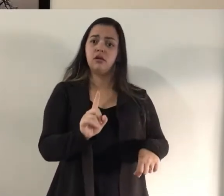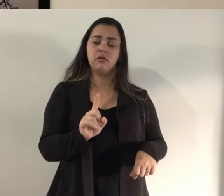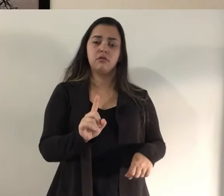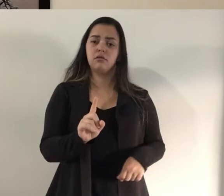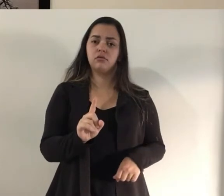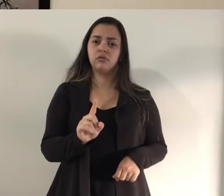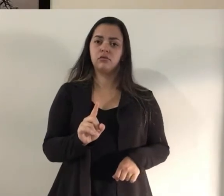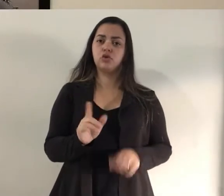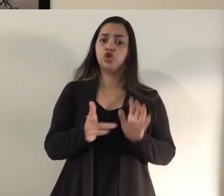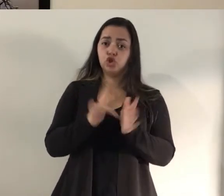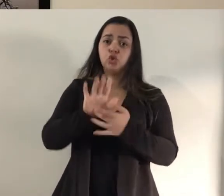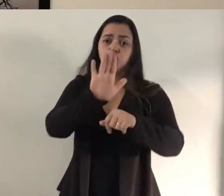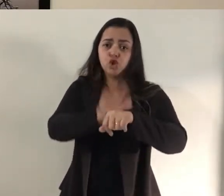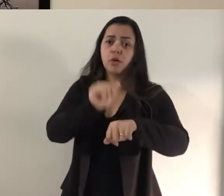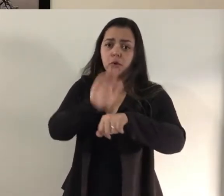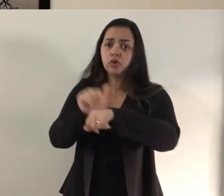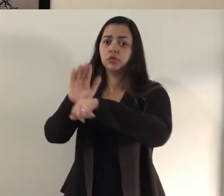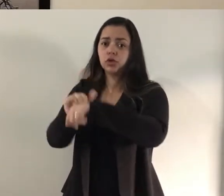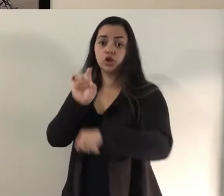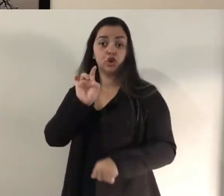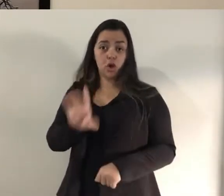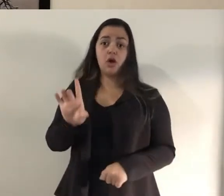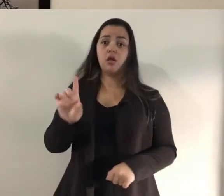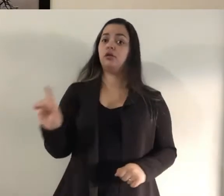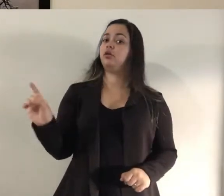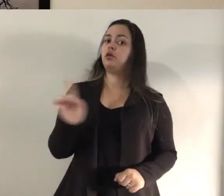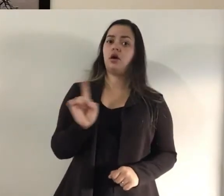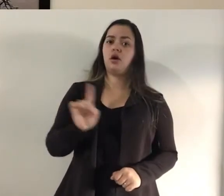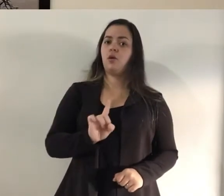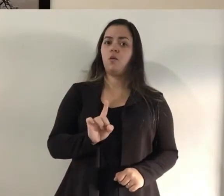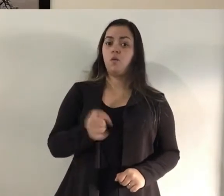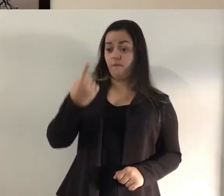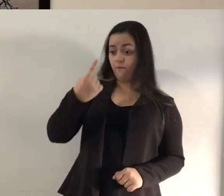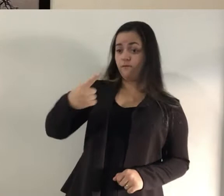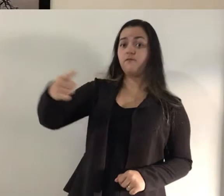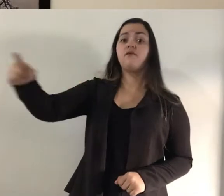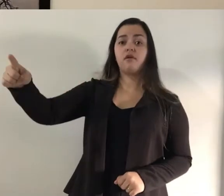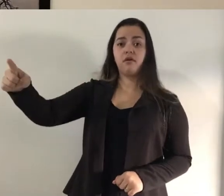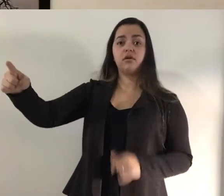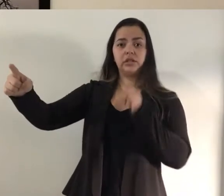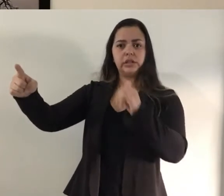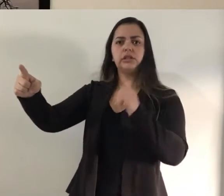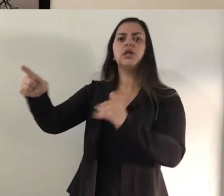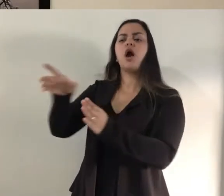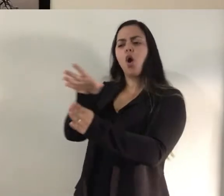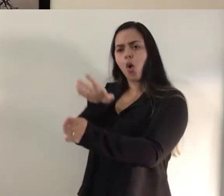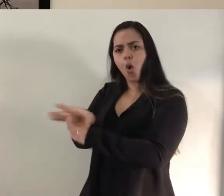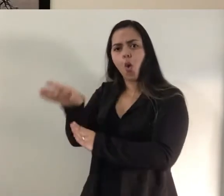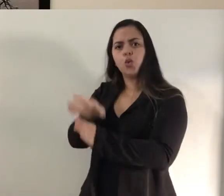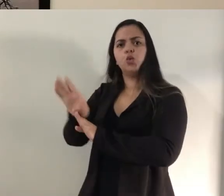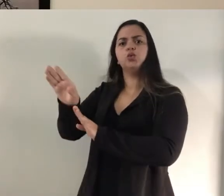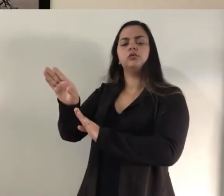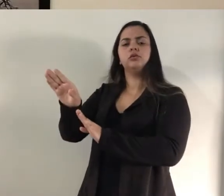comissiona, não apenas diz para a gente ir, mas da mesma forma que Ele nos chama, Ele capacita. Jamais Ele nos coloca em